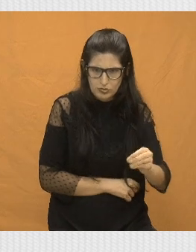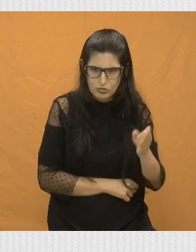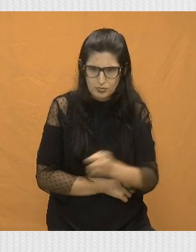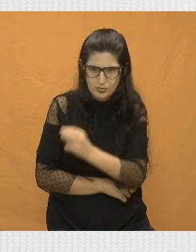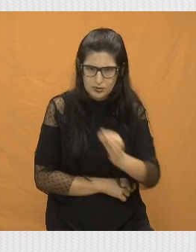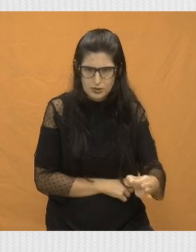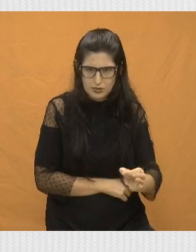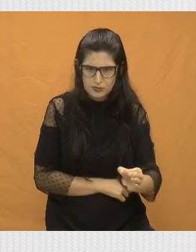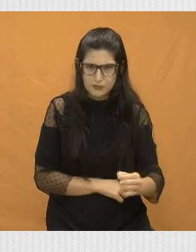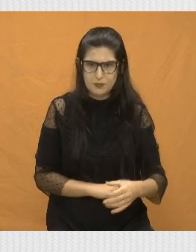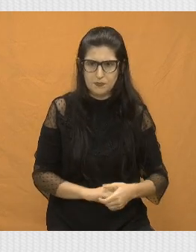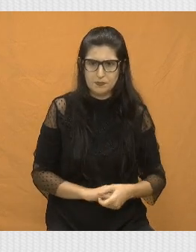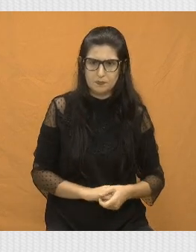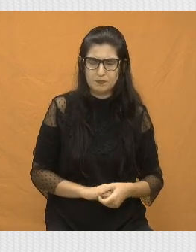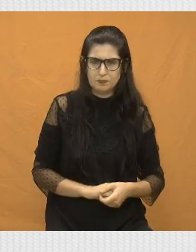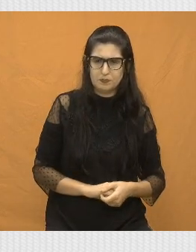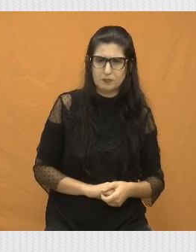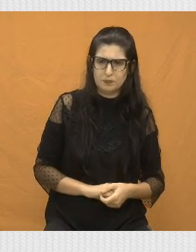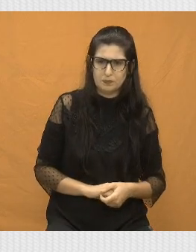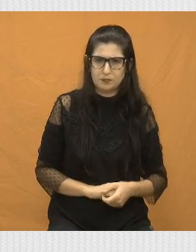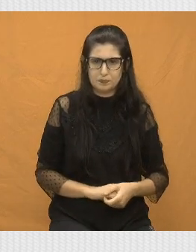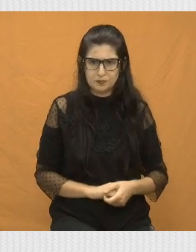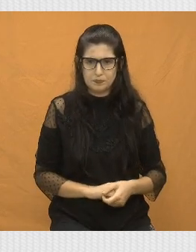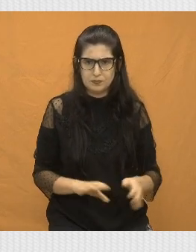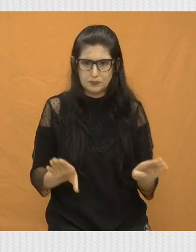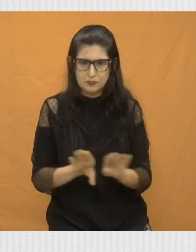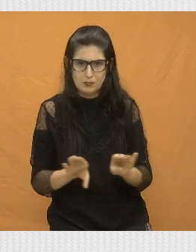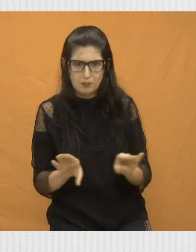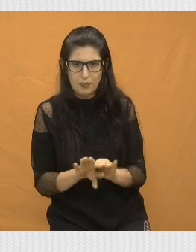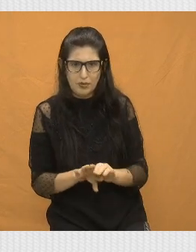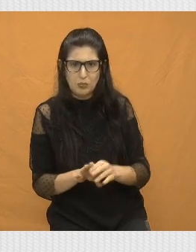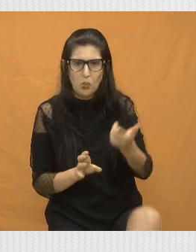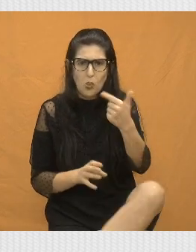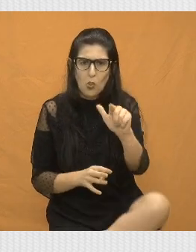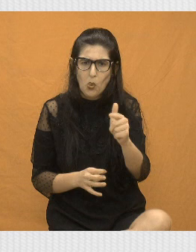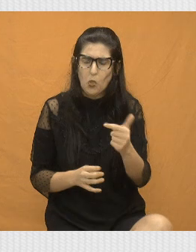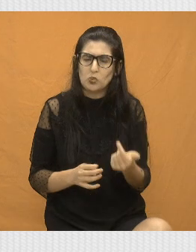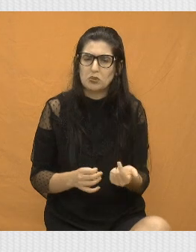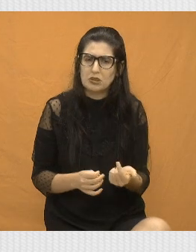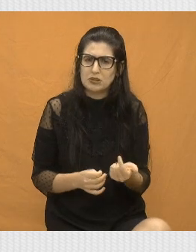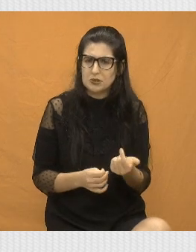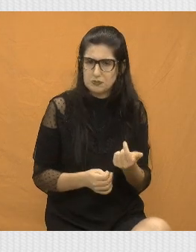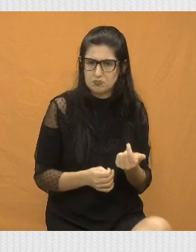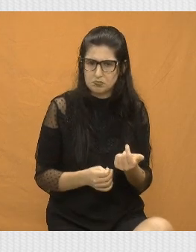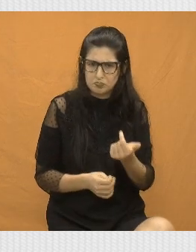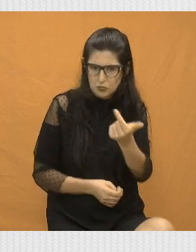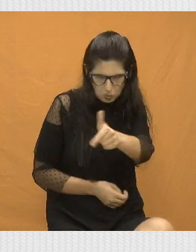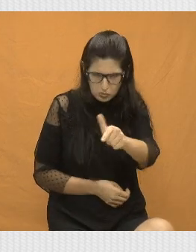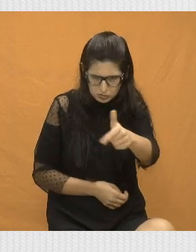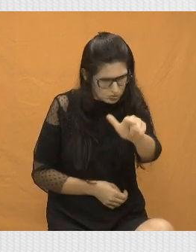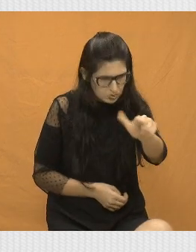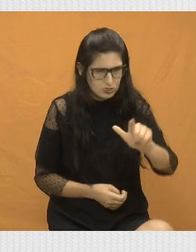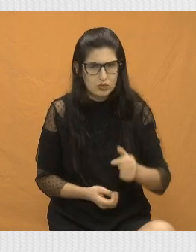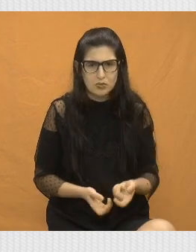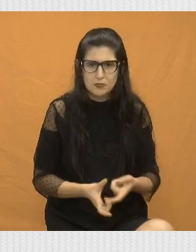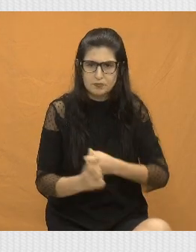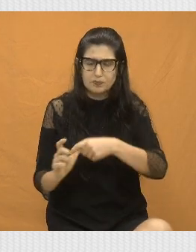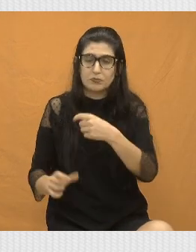33,20%. E temos também aqui outras receitas correntes, chegando na ordem de